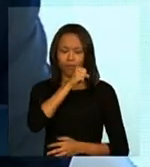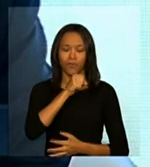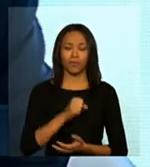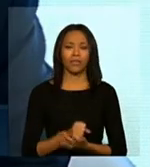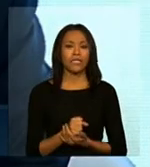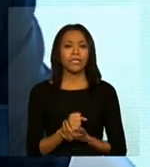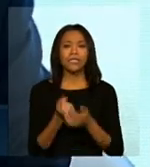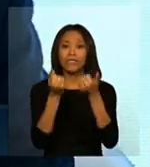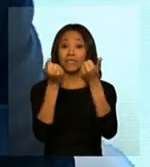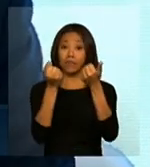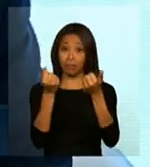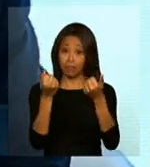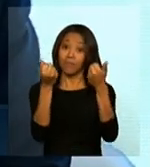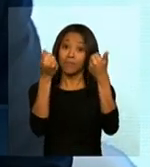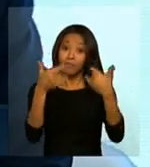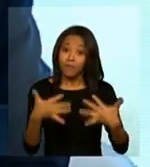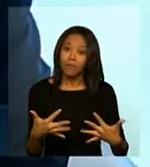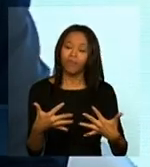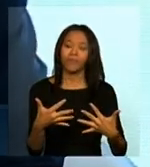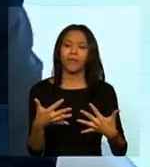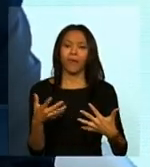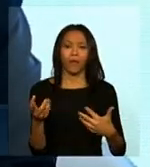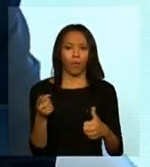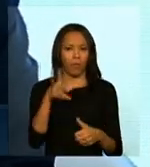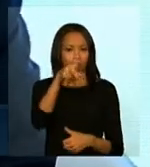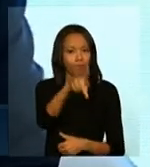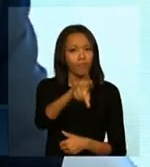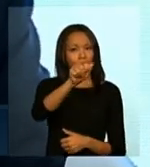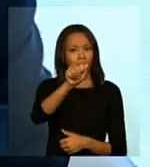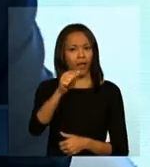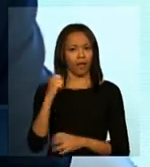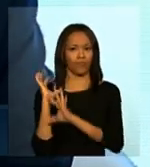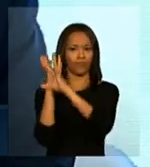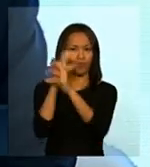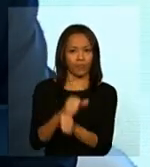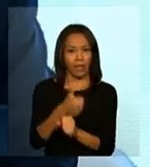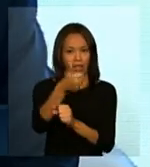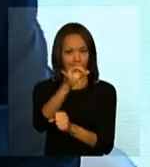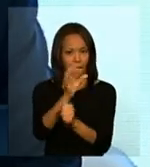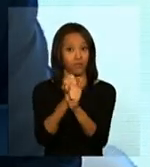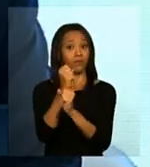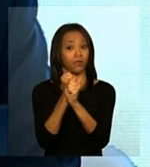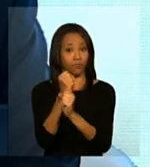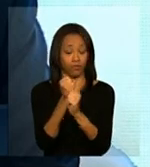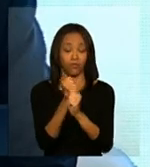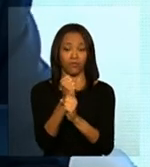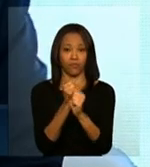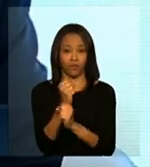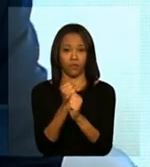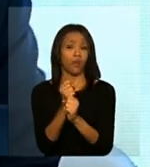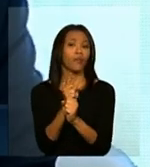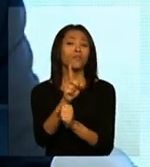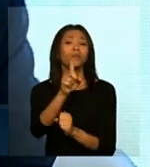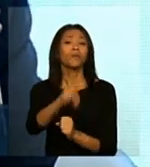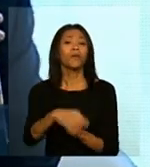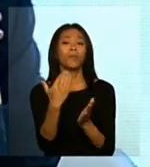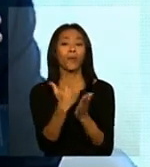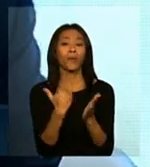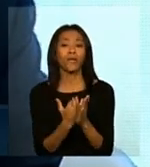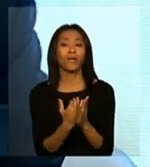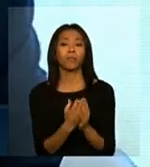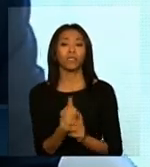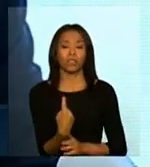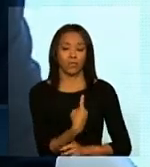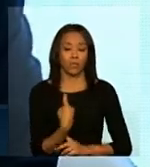tentando dizer o seguinte em primeiro lugar. O PAA, nesses 10 anos, quer dizer, ele não é um programa isolado, né? Eu acho que